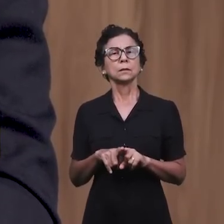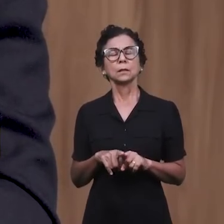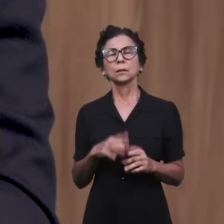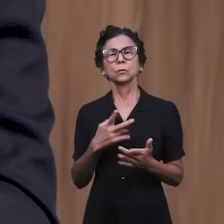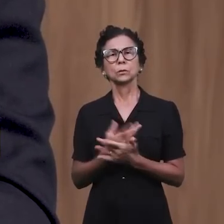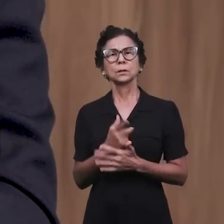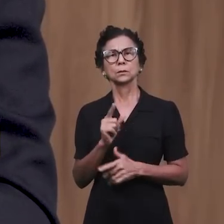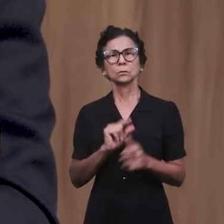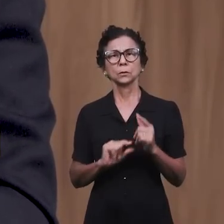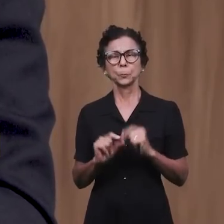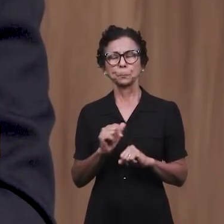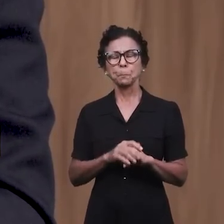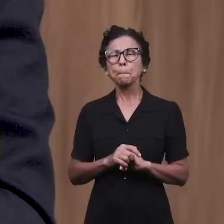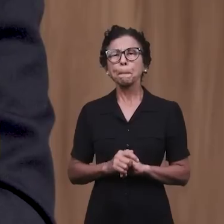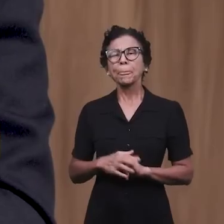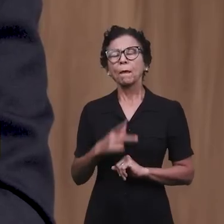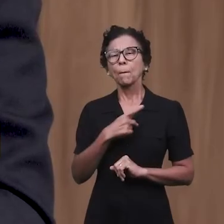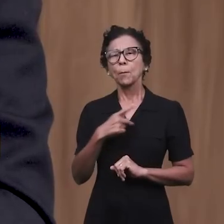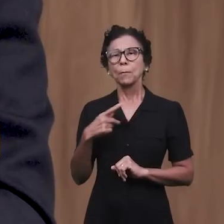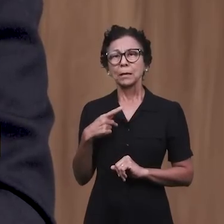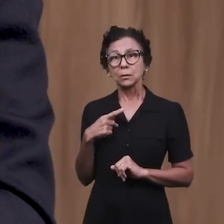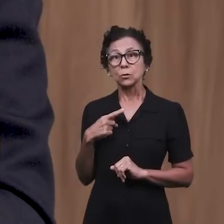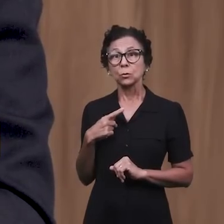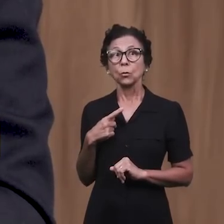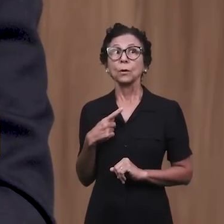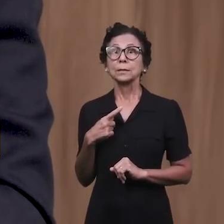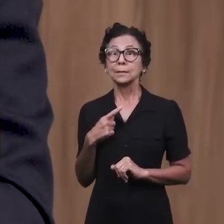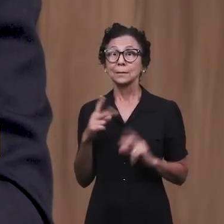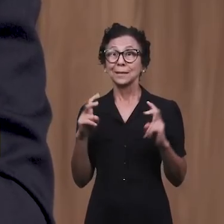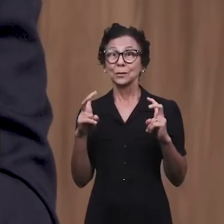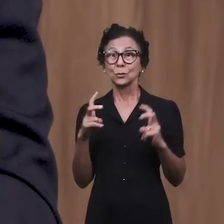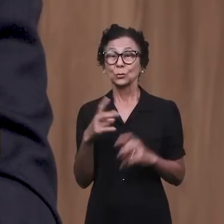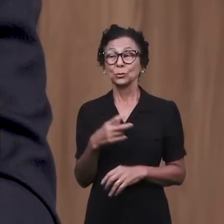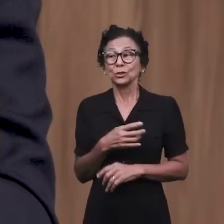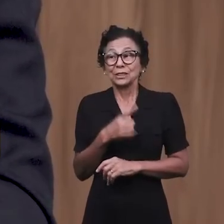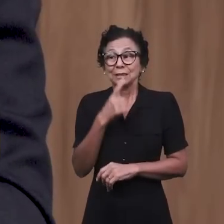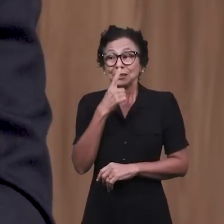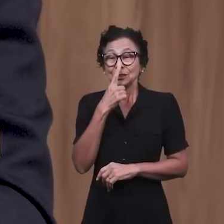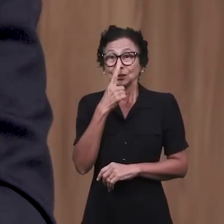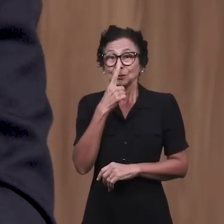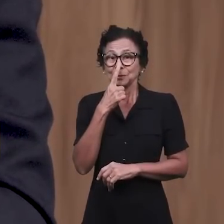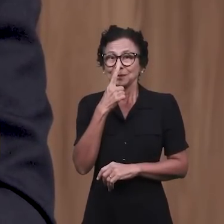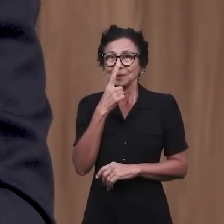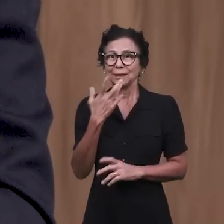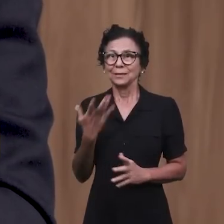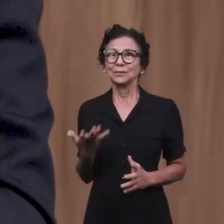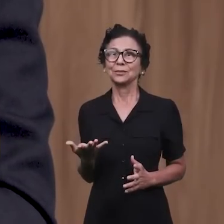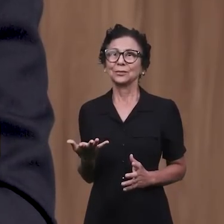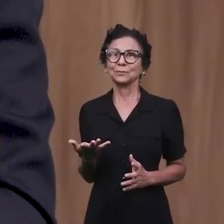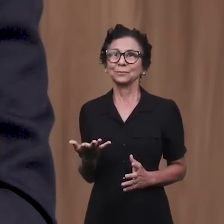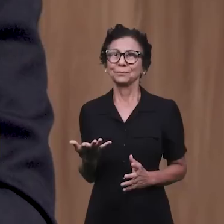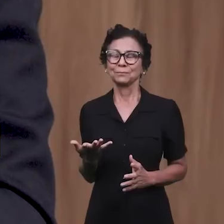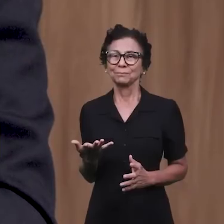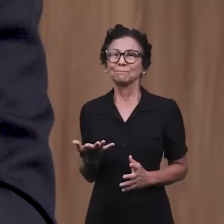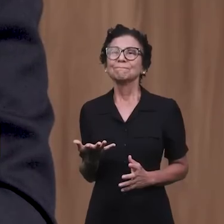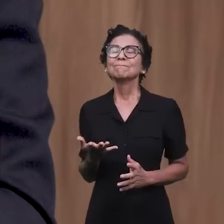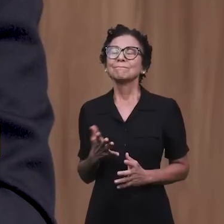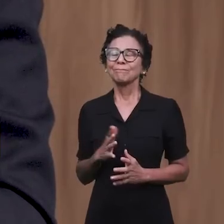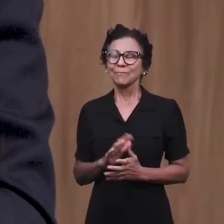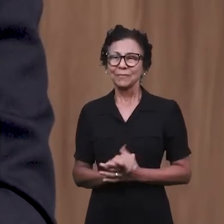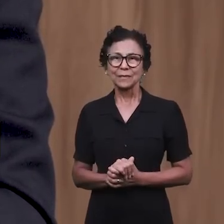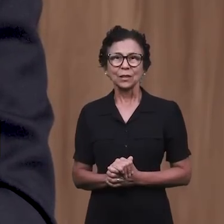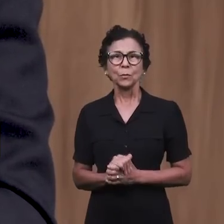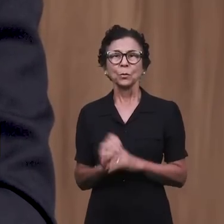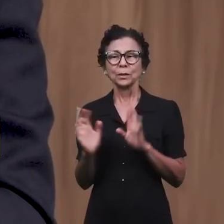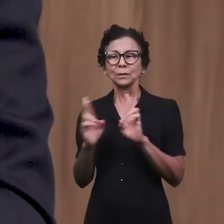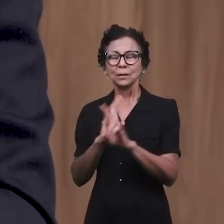tomar conhecimento de assuntos até de intimidade das pessoas. As pessoas, pela confiança que têm no pastor, na convivência,